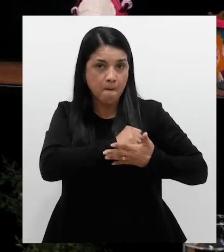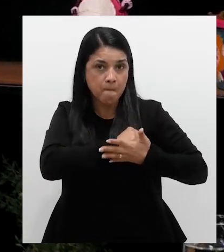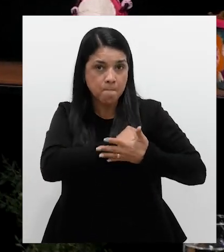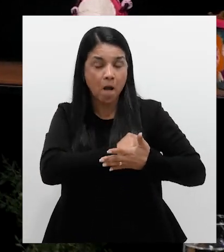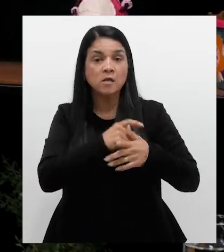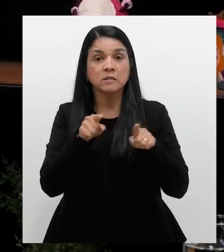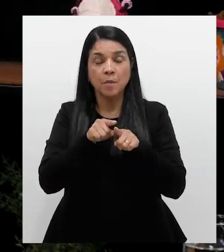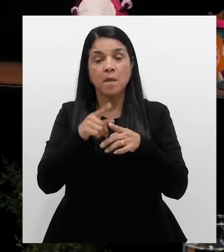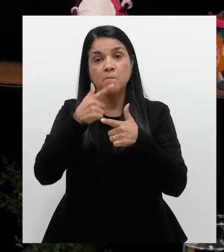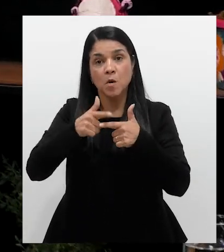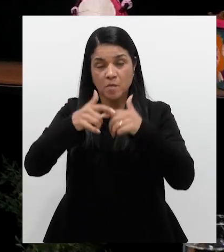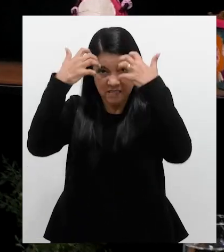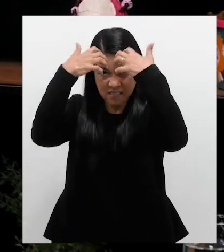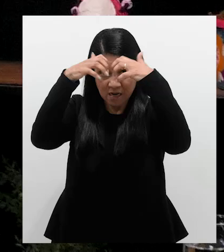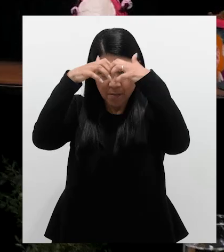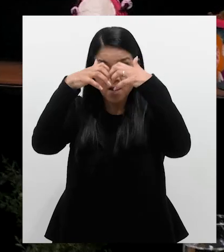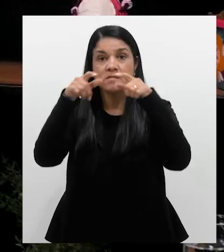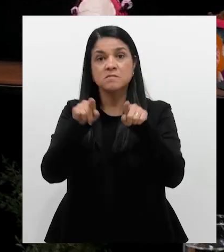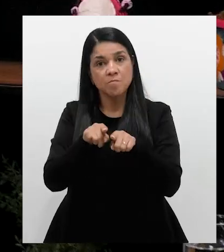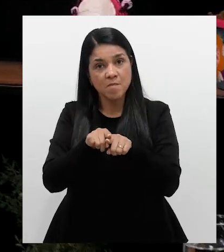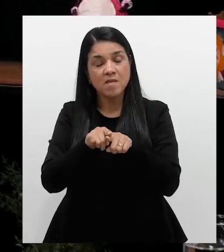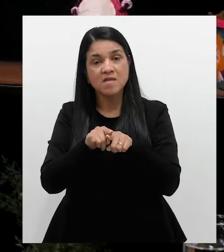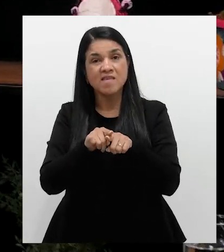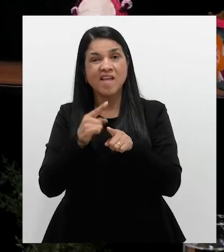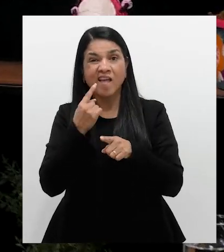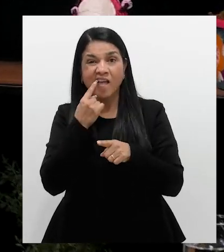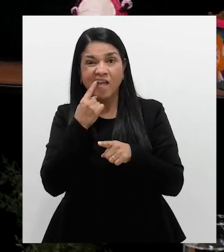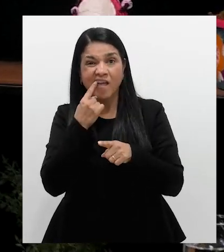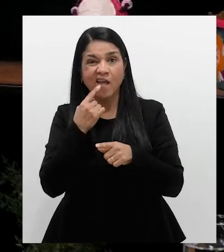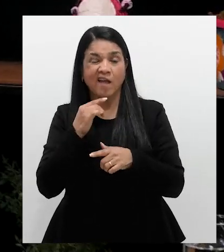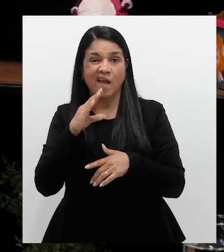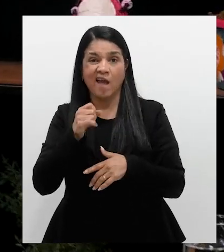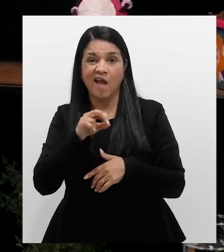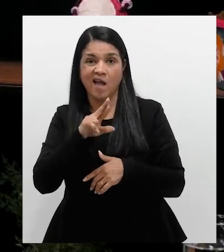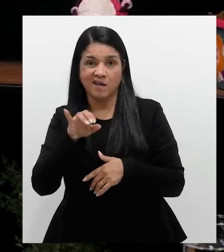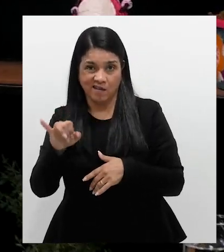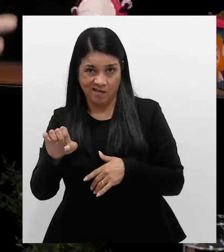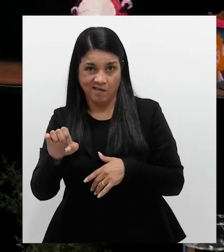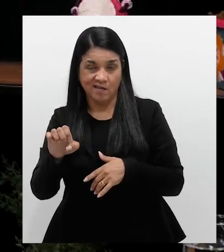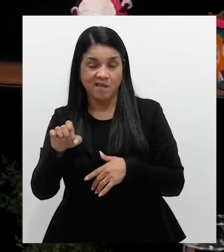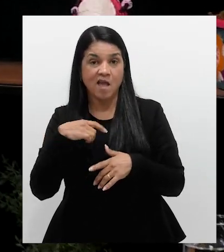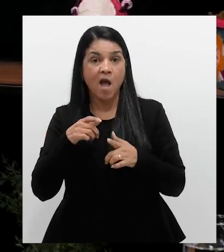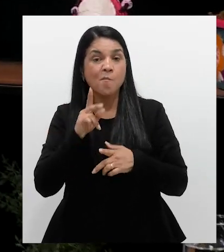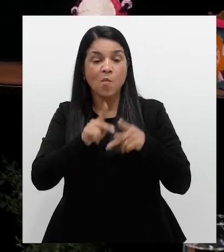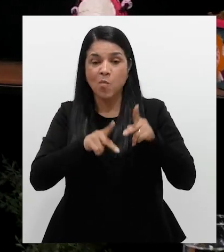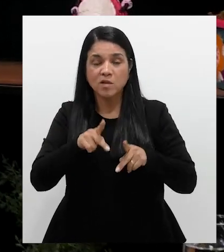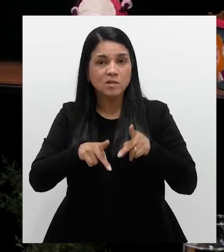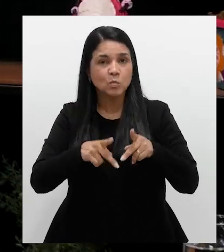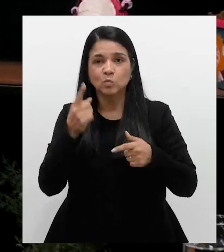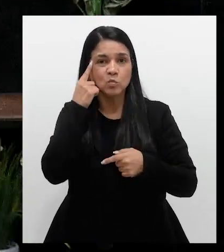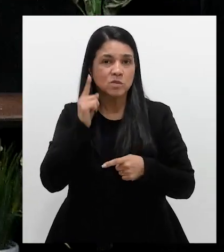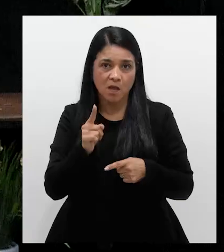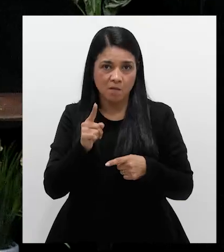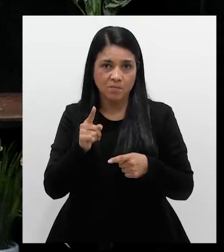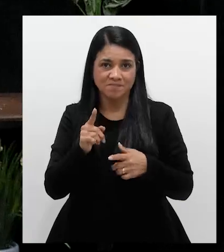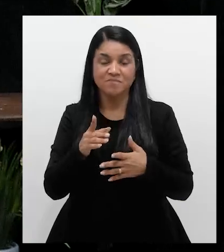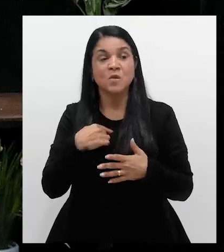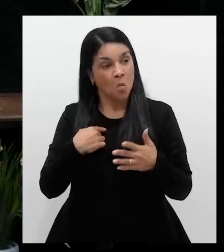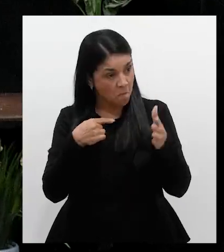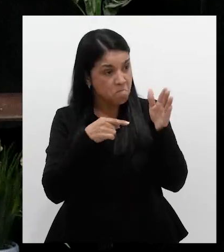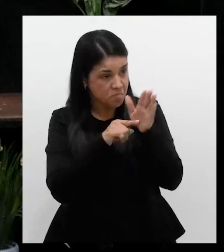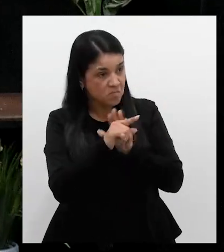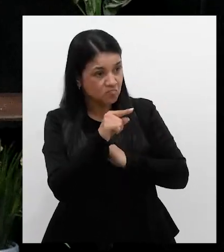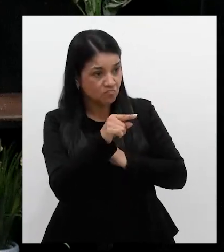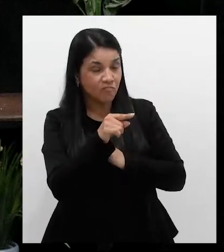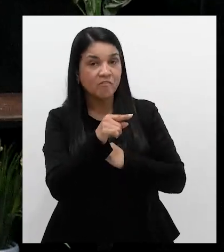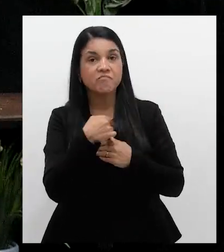provocam problemas cerebrais fatais, né, que muitas pessoas, a população no geral não sabe. Aliás, eu ia até lhe perguntar isso, né?